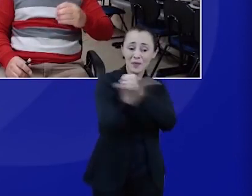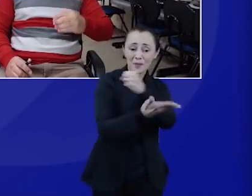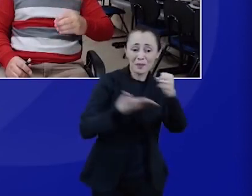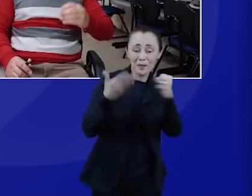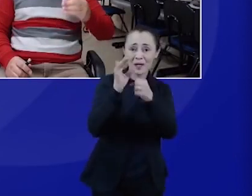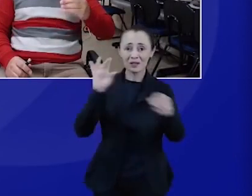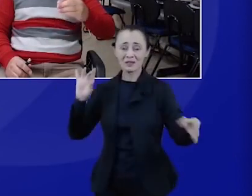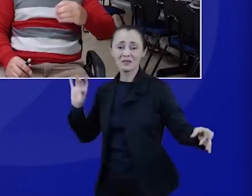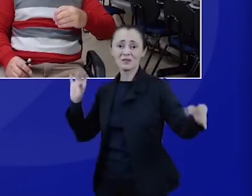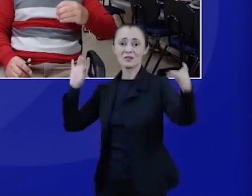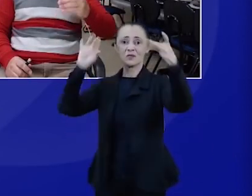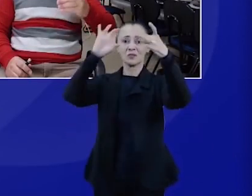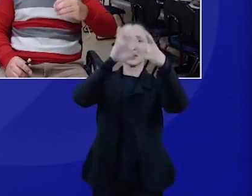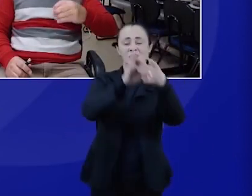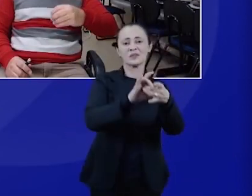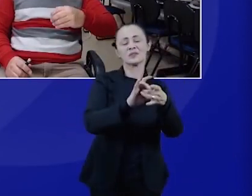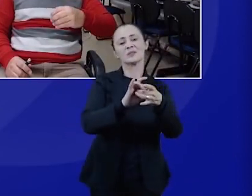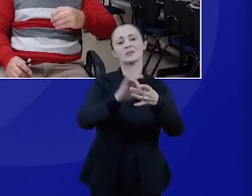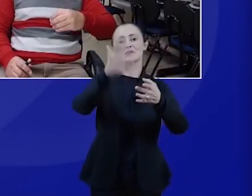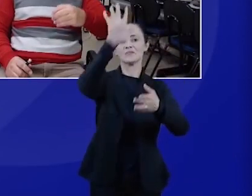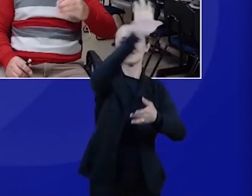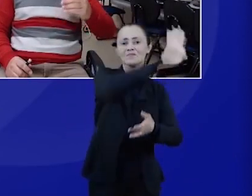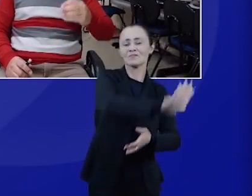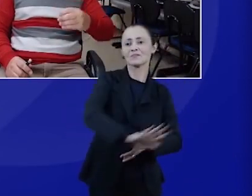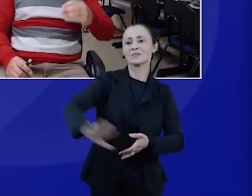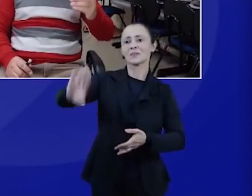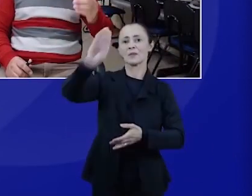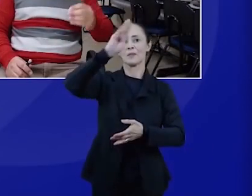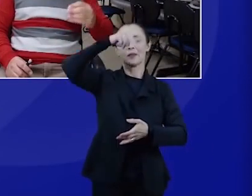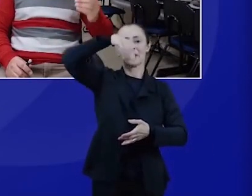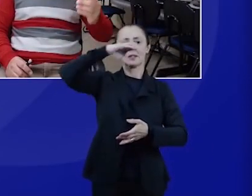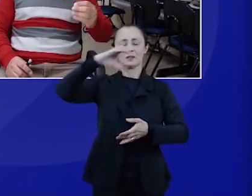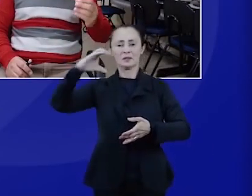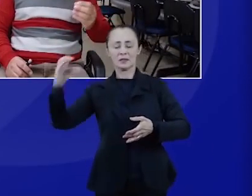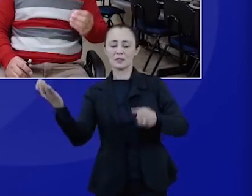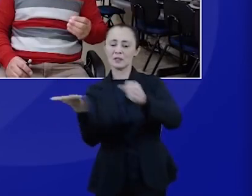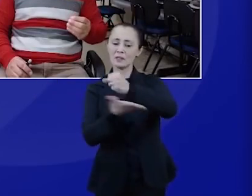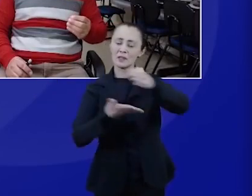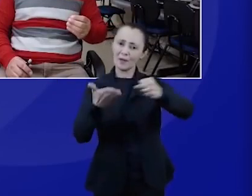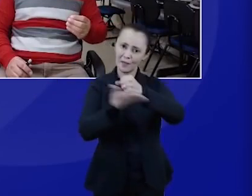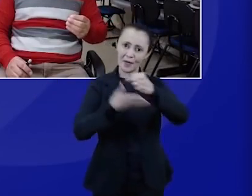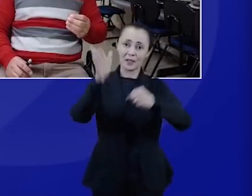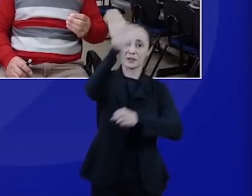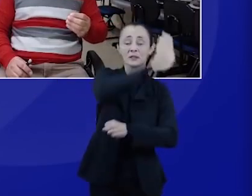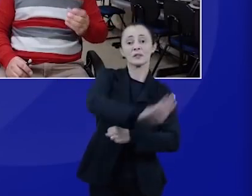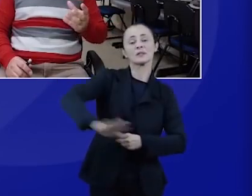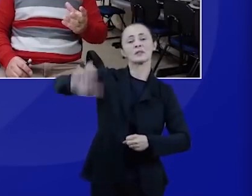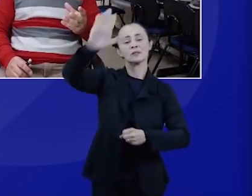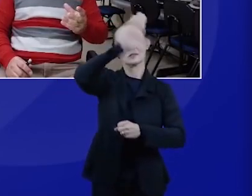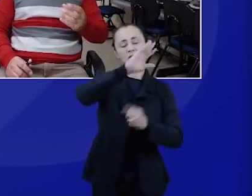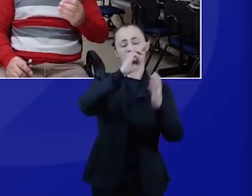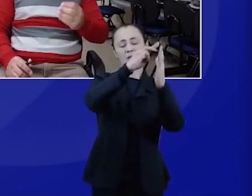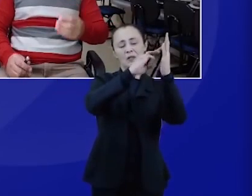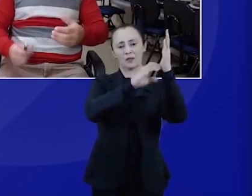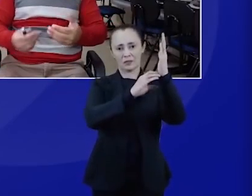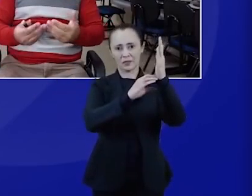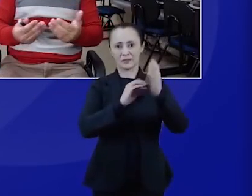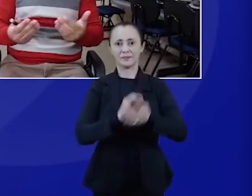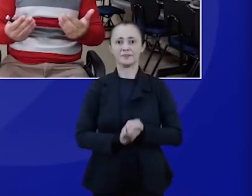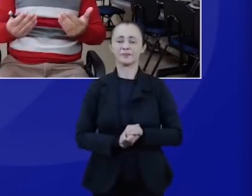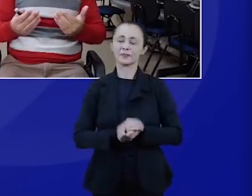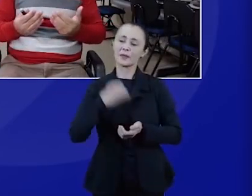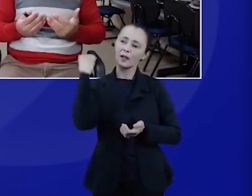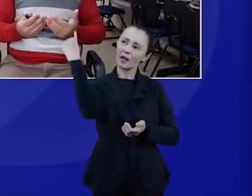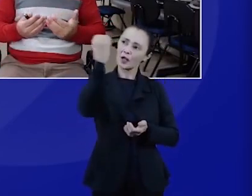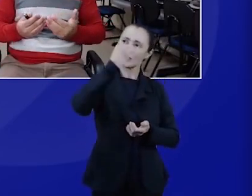as diretrizes curriculares nacionais e a Base Nacional Comum Curricular. Vejam a importância